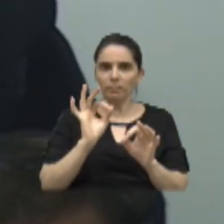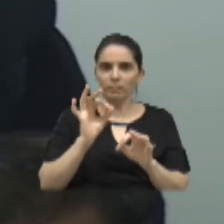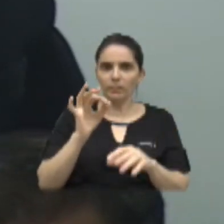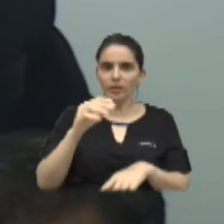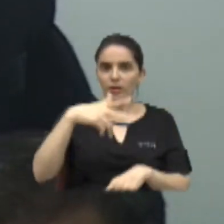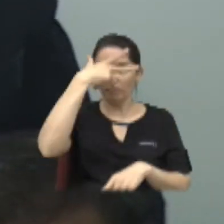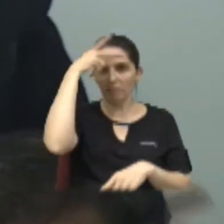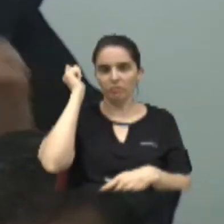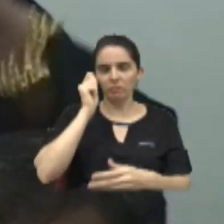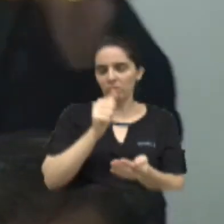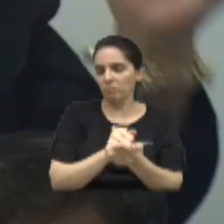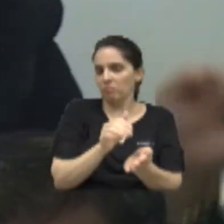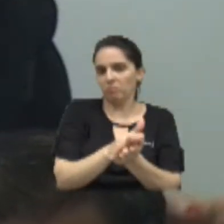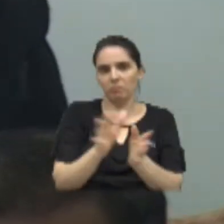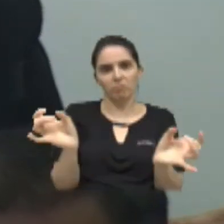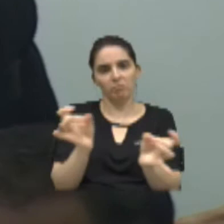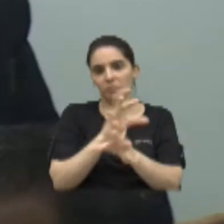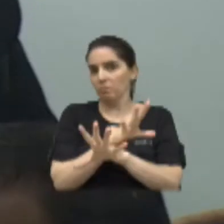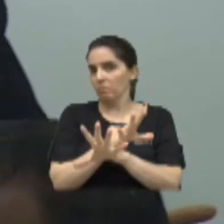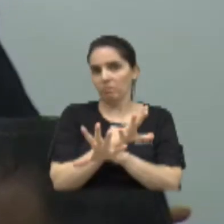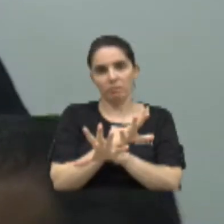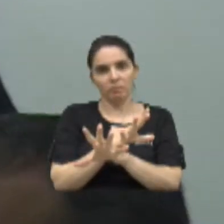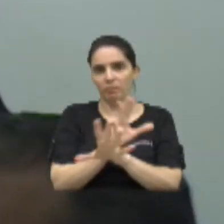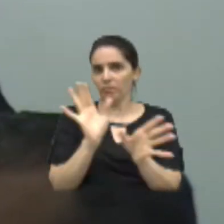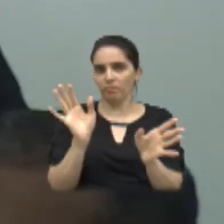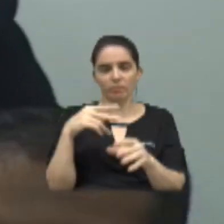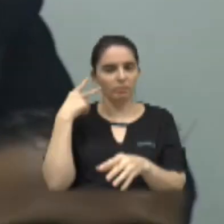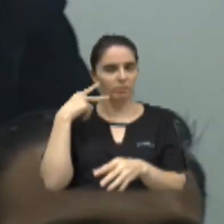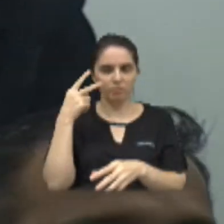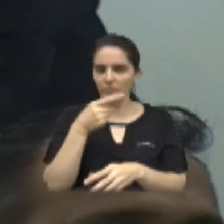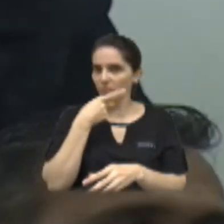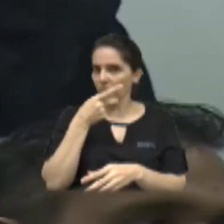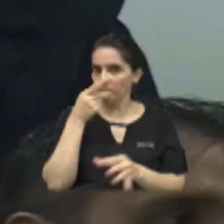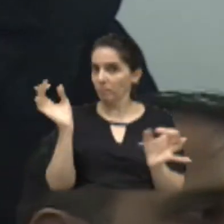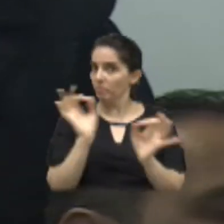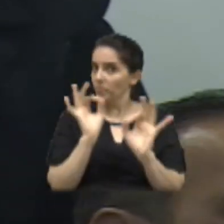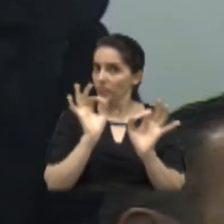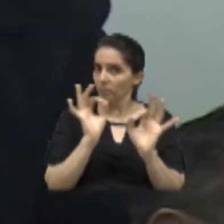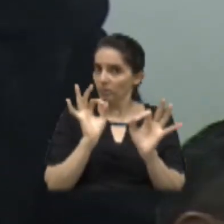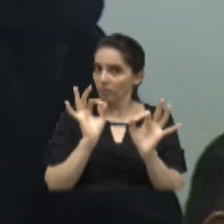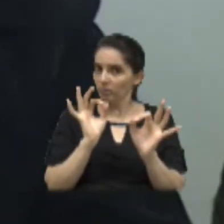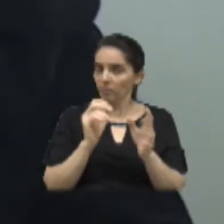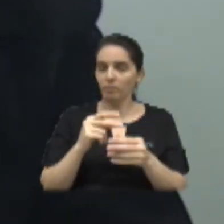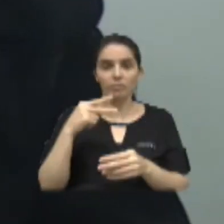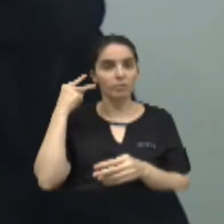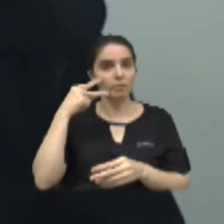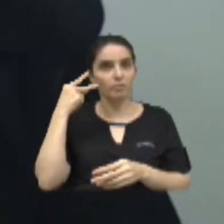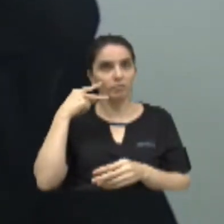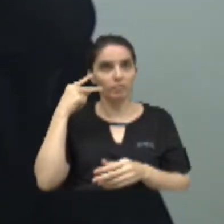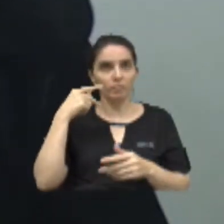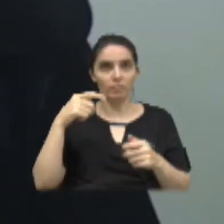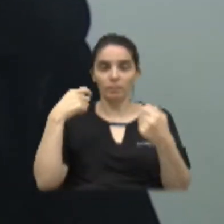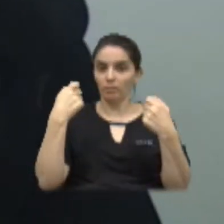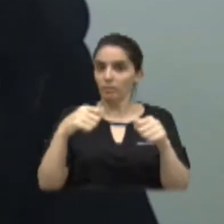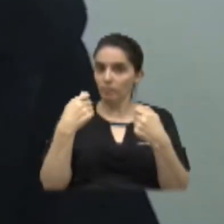pronto. Você entendeu? Ele não quer ouvir a gente, tá? Ele não quer ouvir. E a função do vereador, ela é